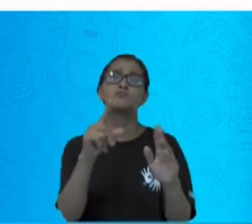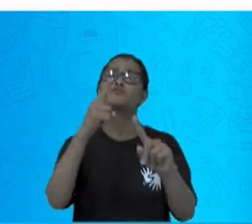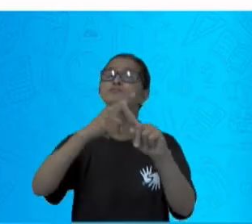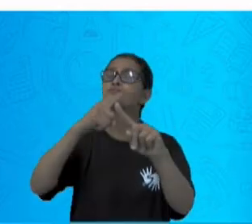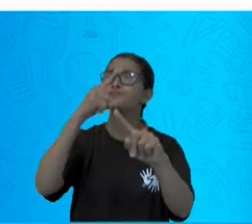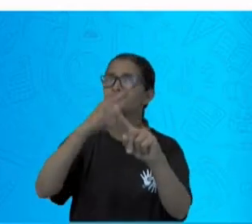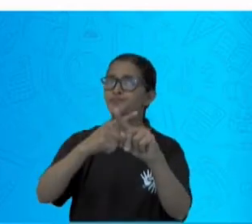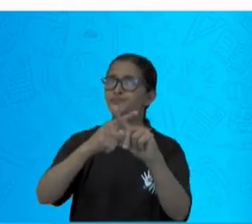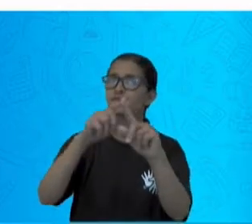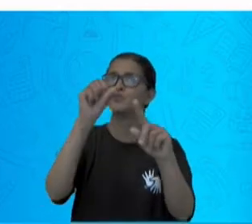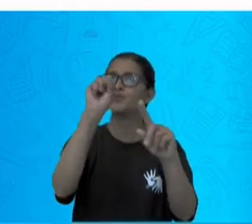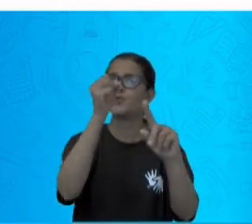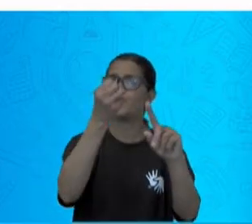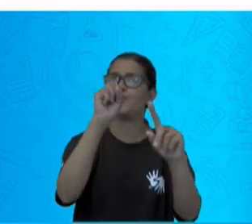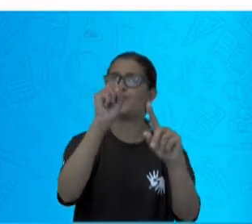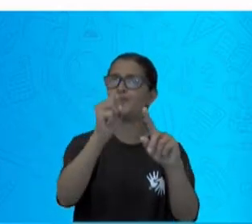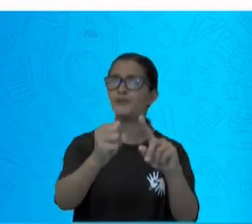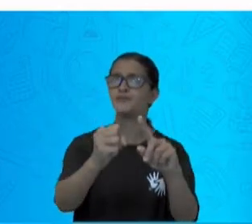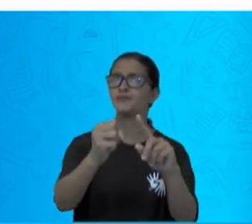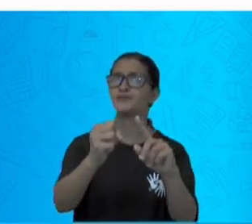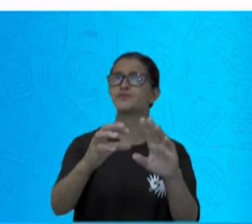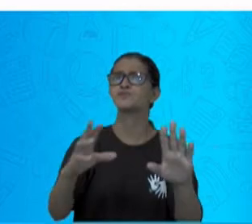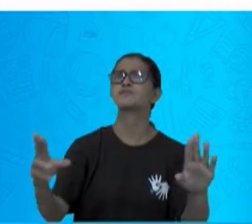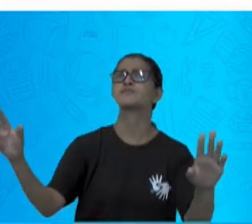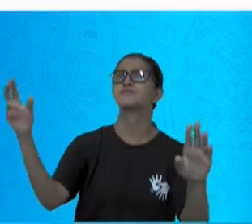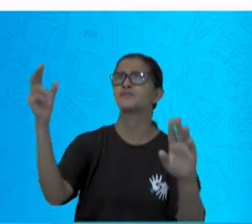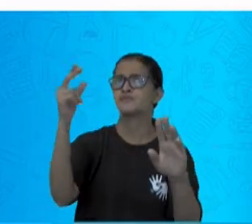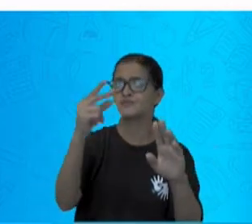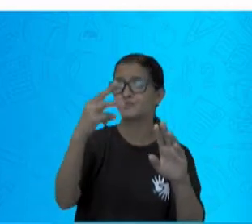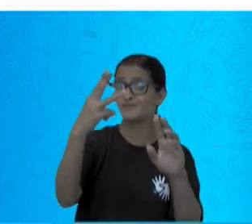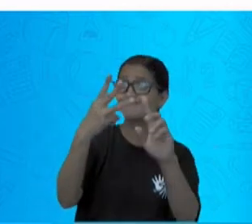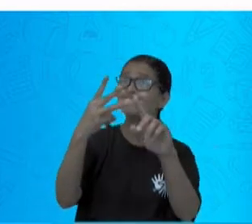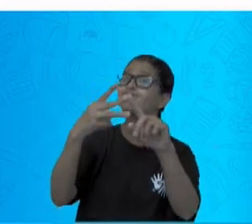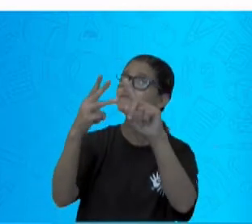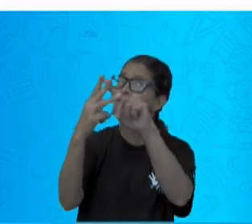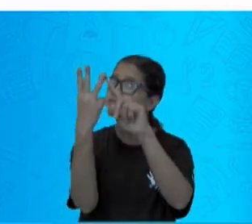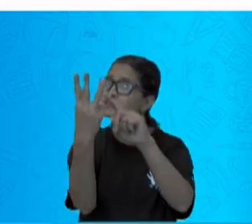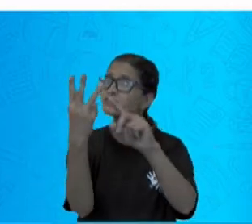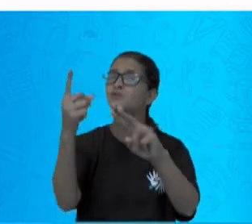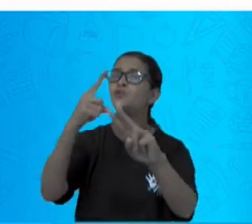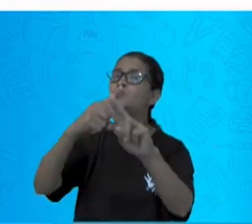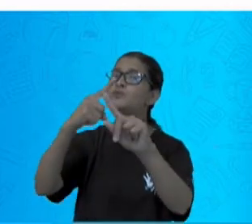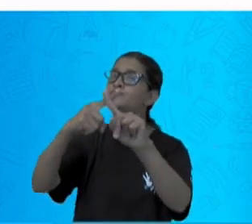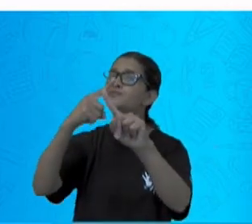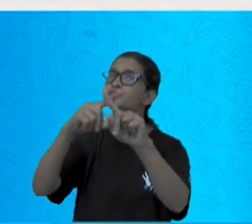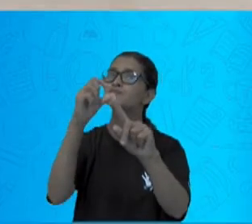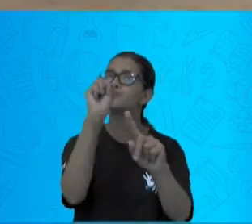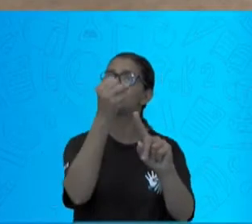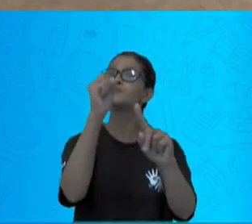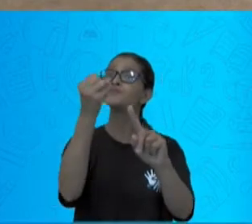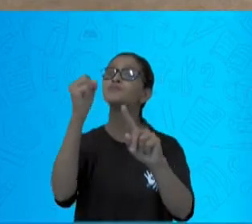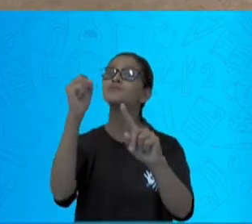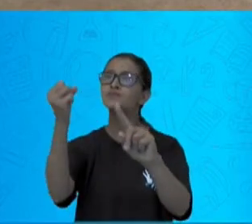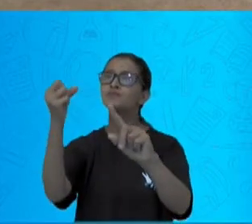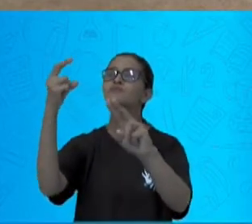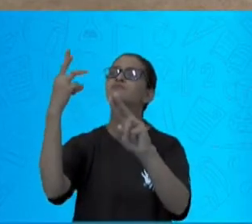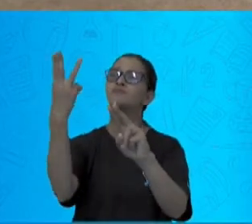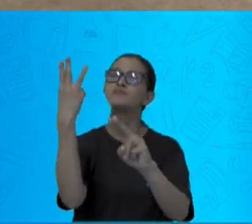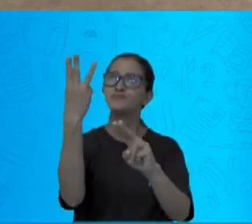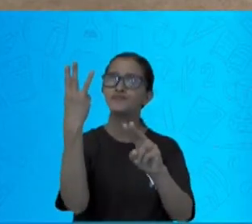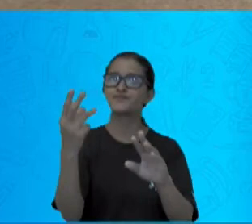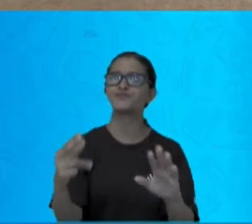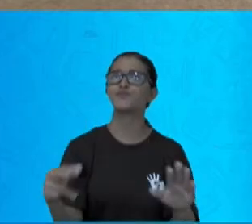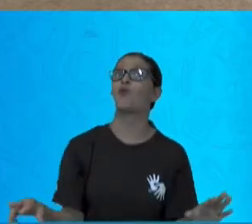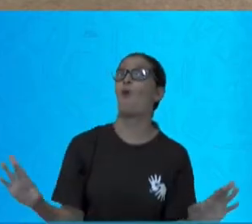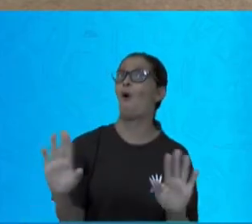64. 64 vezes 64. Ó, 64 vezes 8. Ai, quase que eu errei, tá vendo?